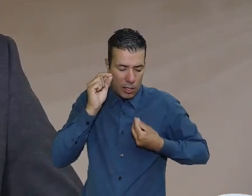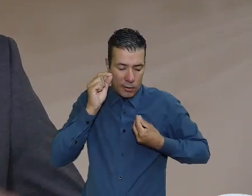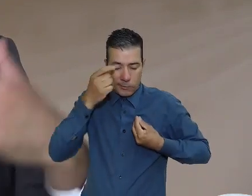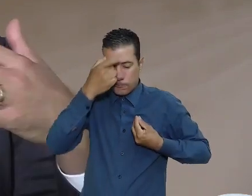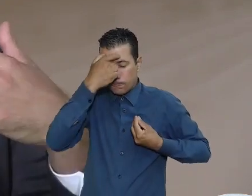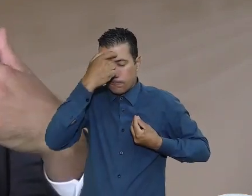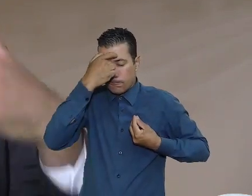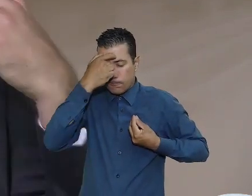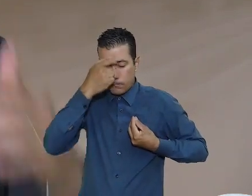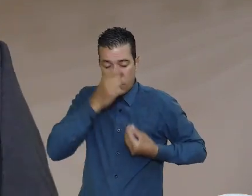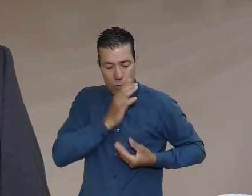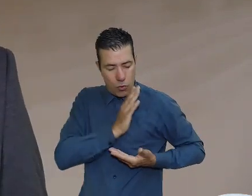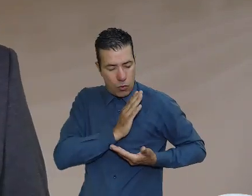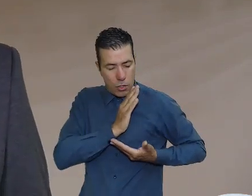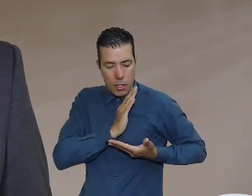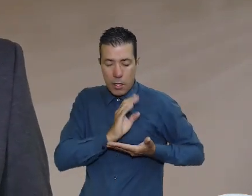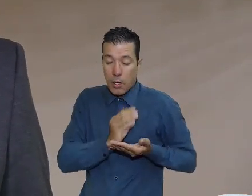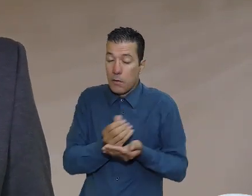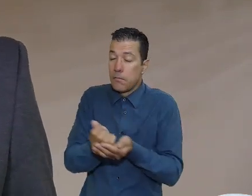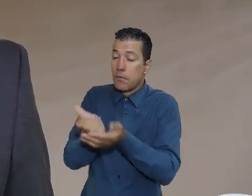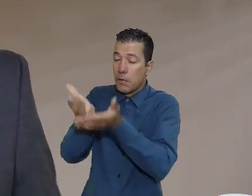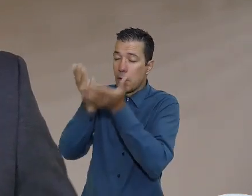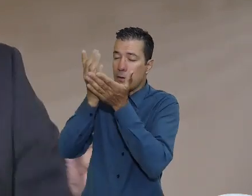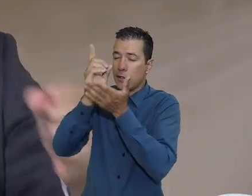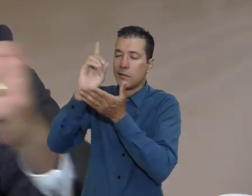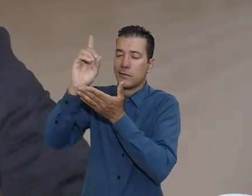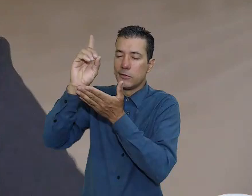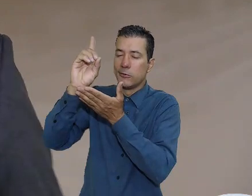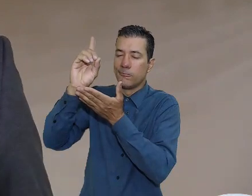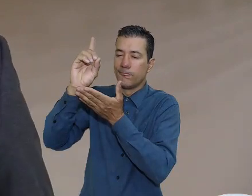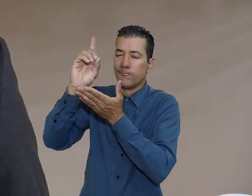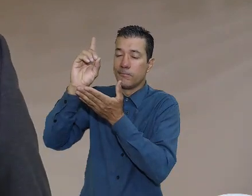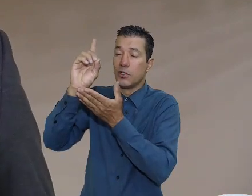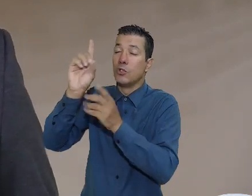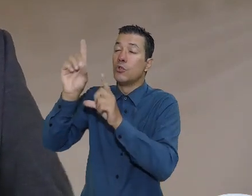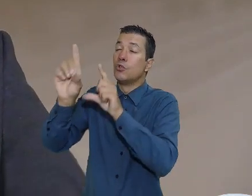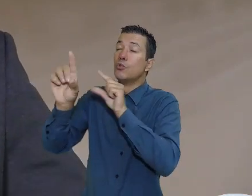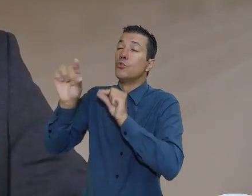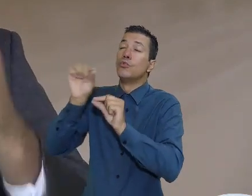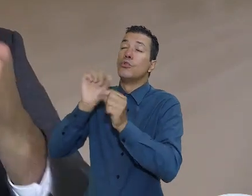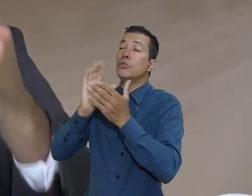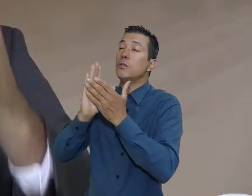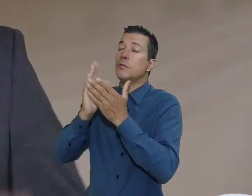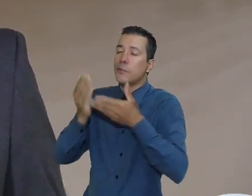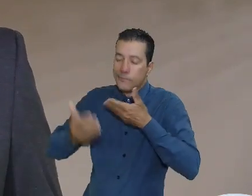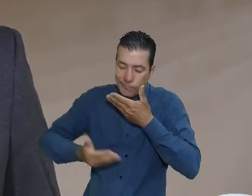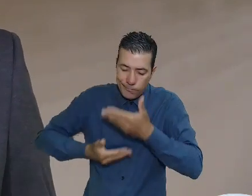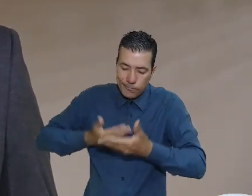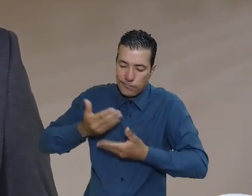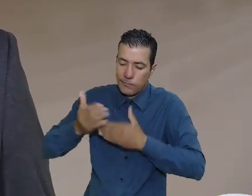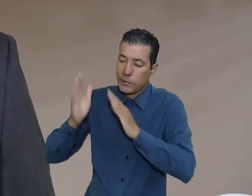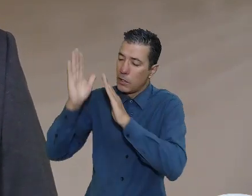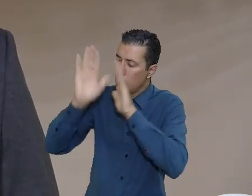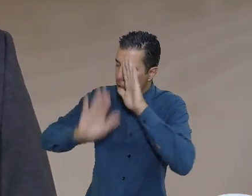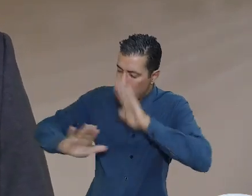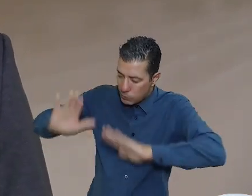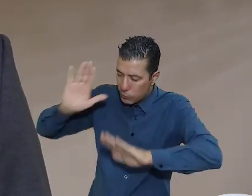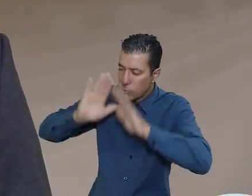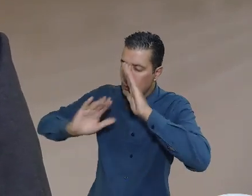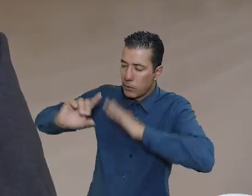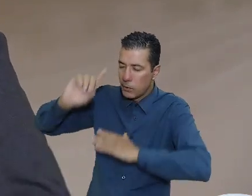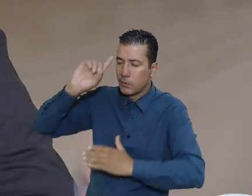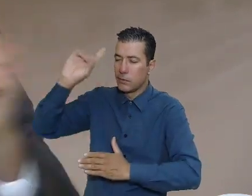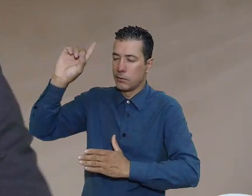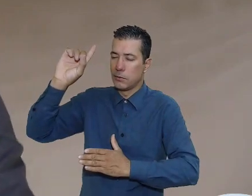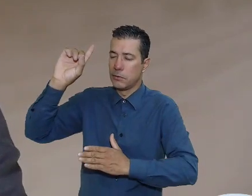mente e o nosso coração a Ti. O Senhor é o Deus a quem nós escolhemos servir, estamos felizes em estarmos juntos aqui, para